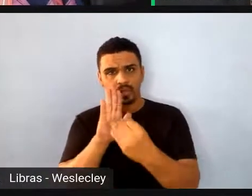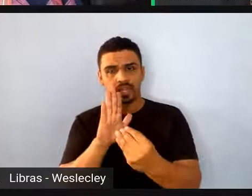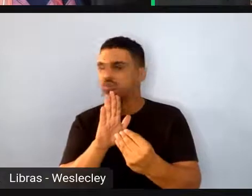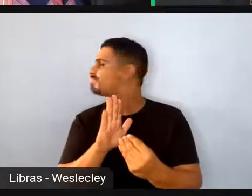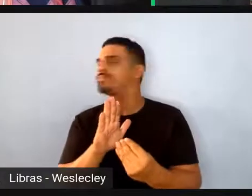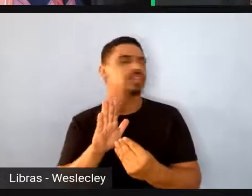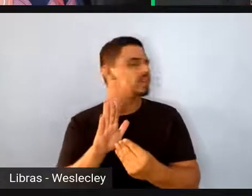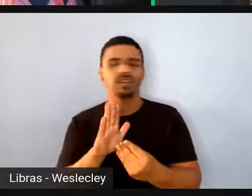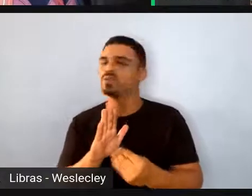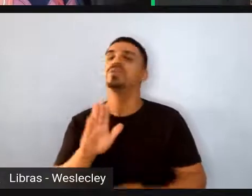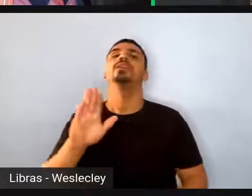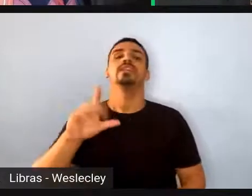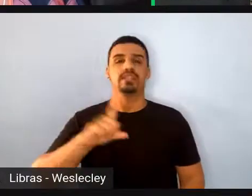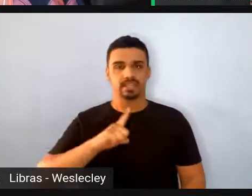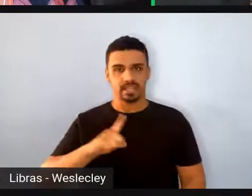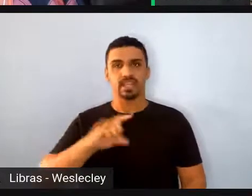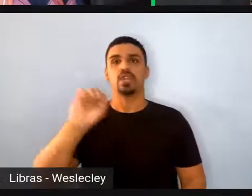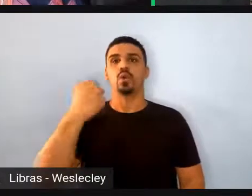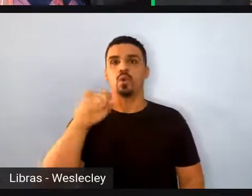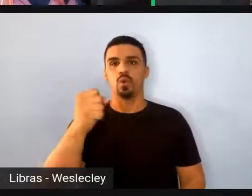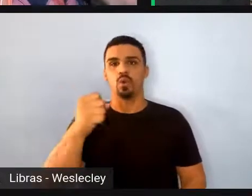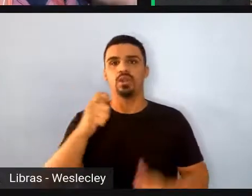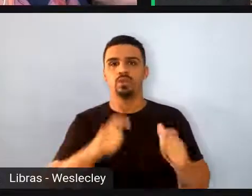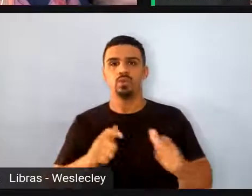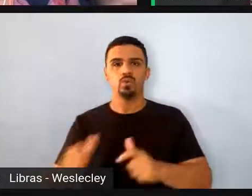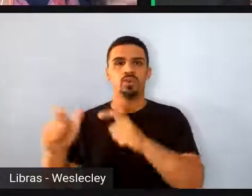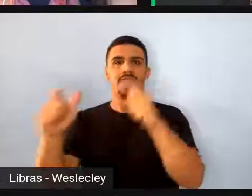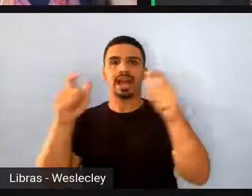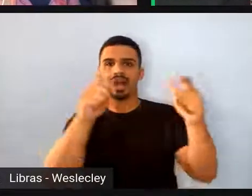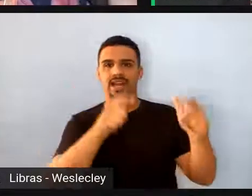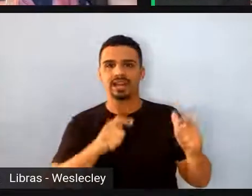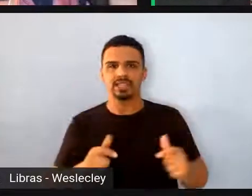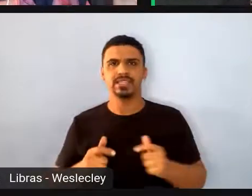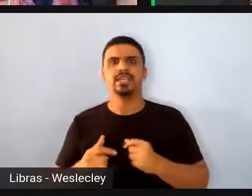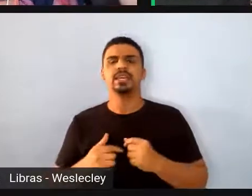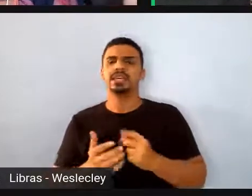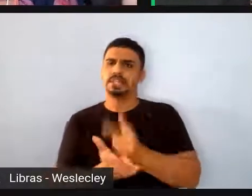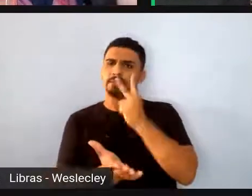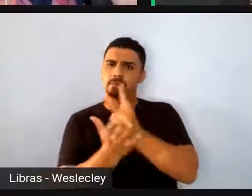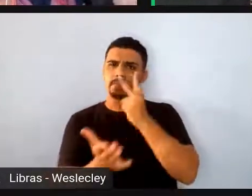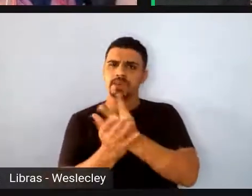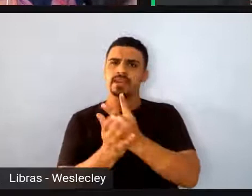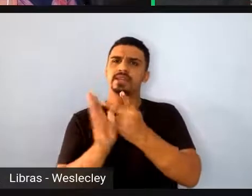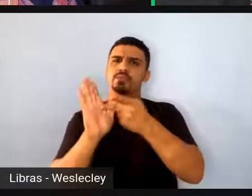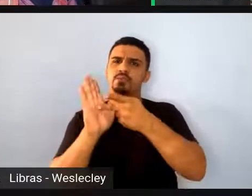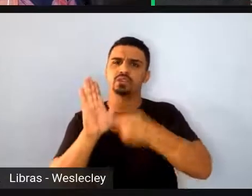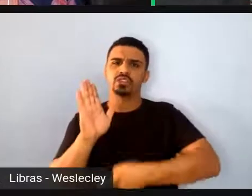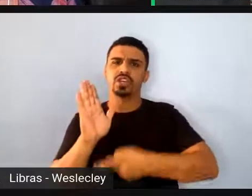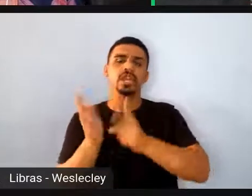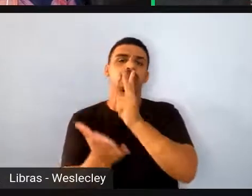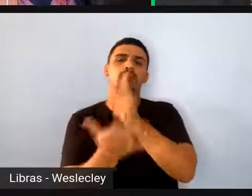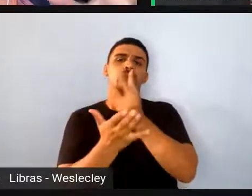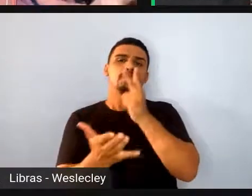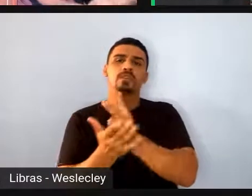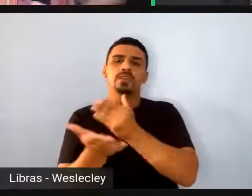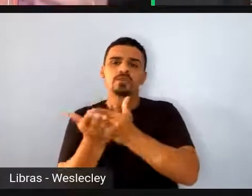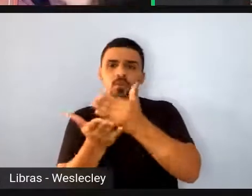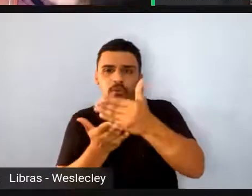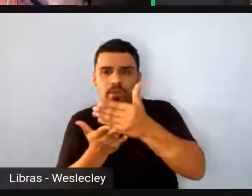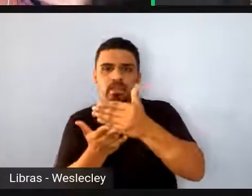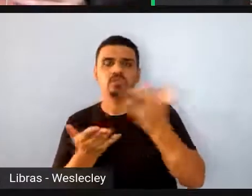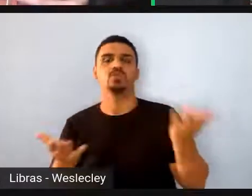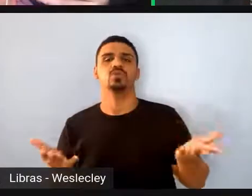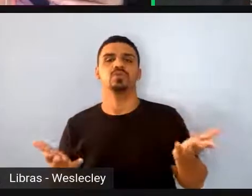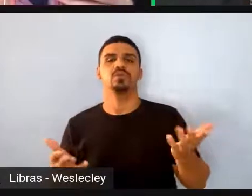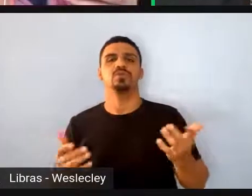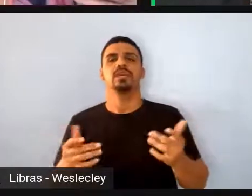São 8 parlamentos que têm a mesma iniciativa, digamos assim, que a Câmara dos Deputados brasileira, que é